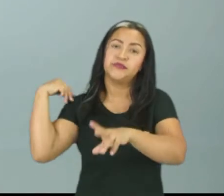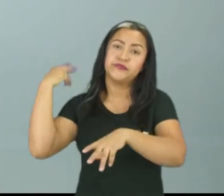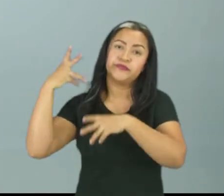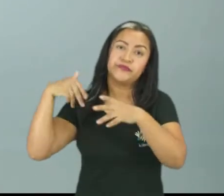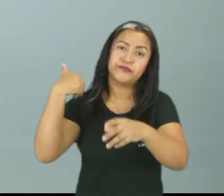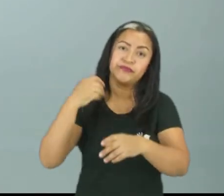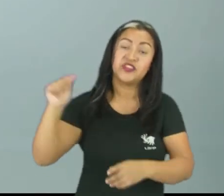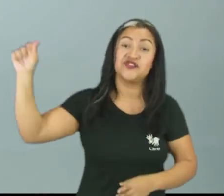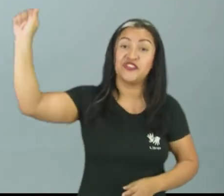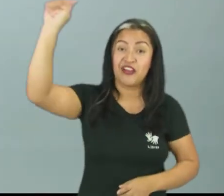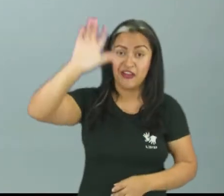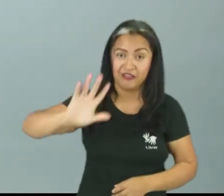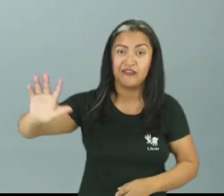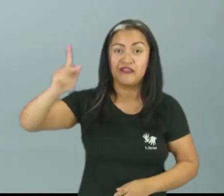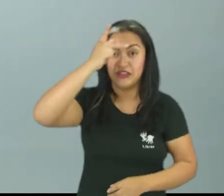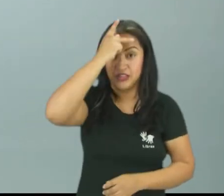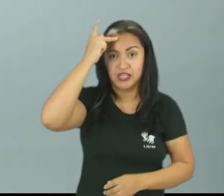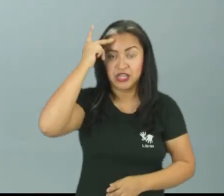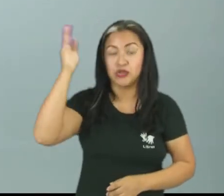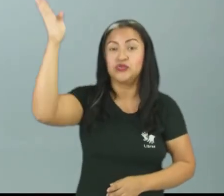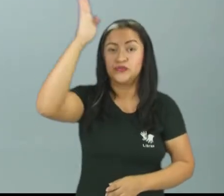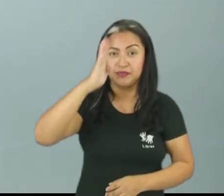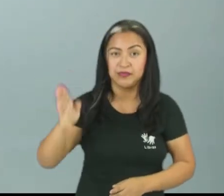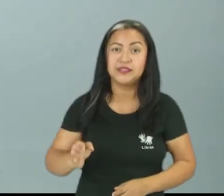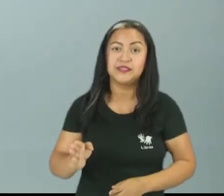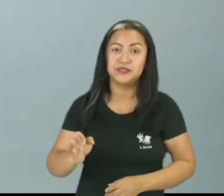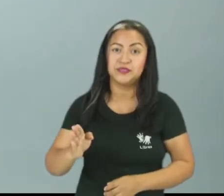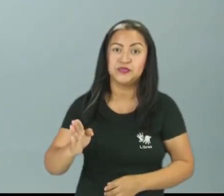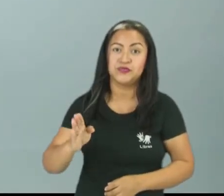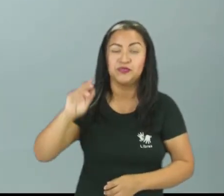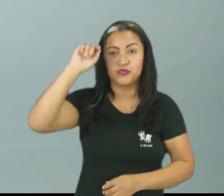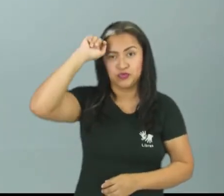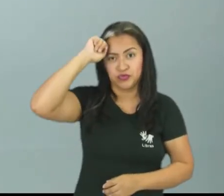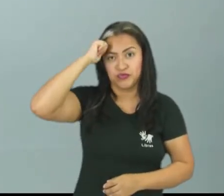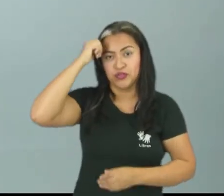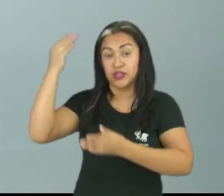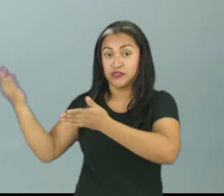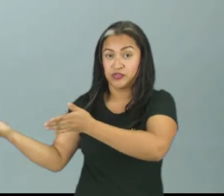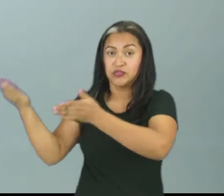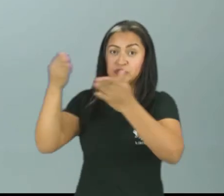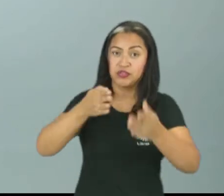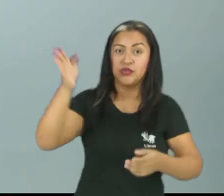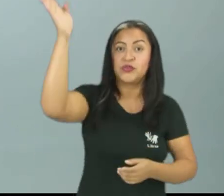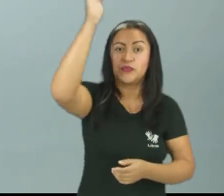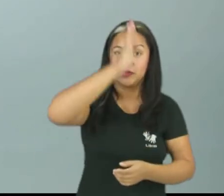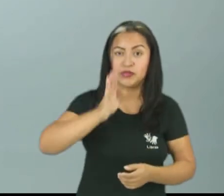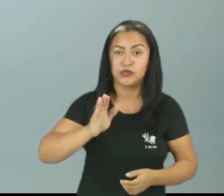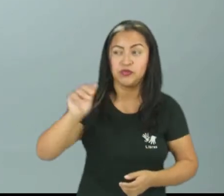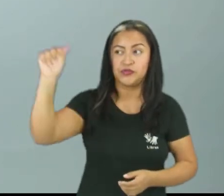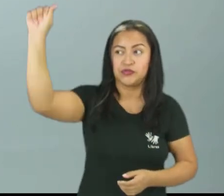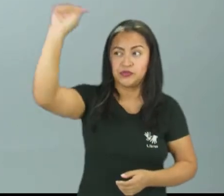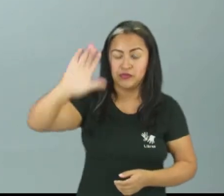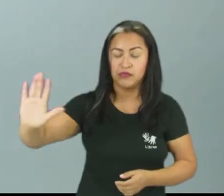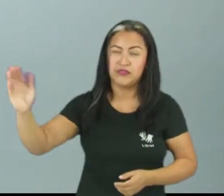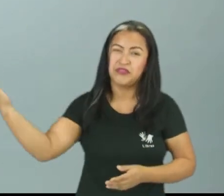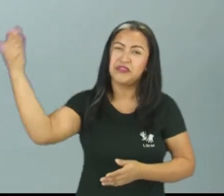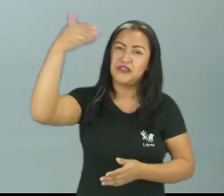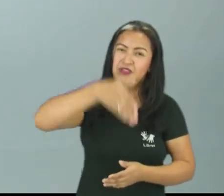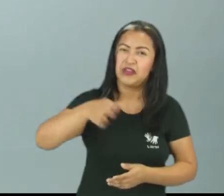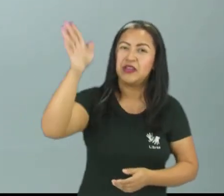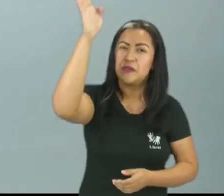né, entre os africanos que são trazidos aqui para o Brasil, né, do continente africano, trazidos aí